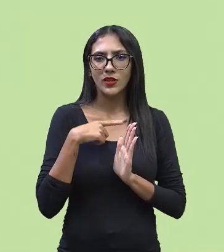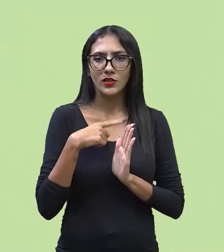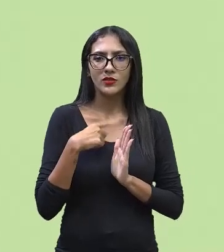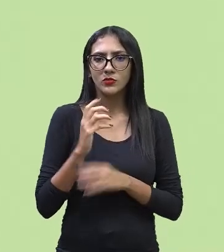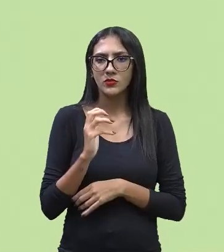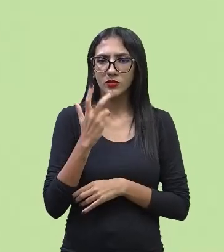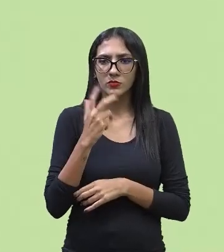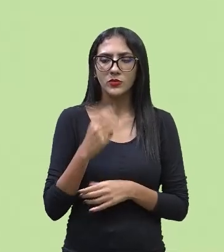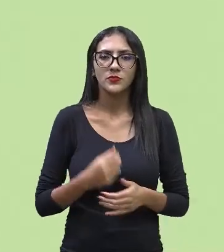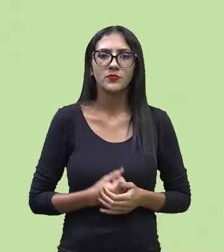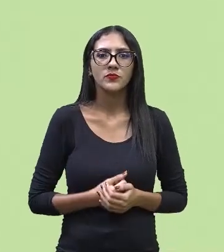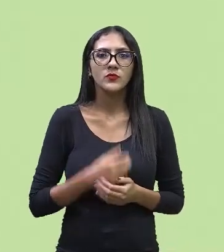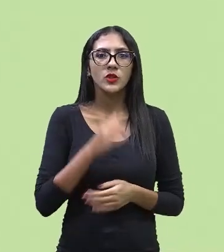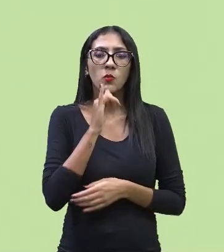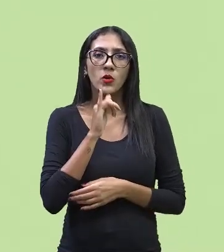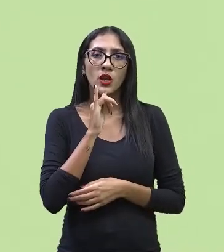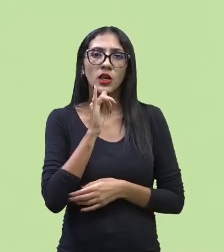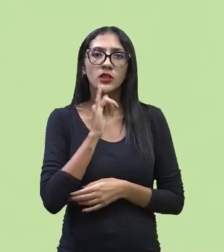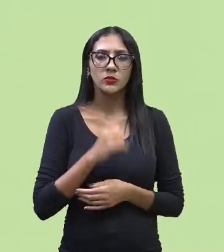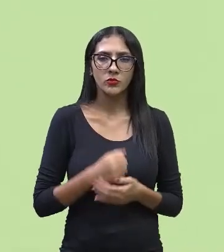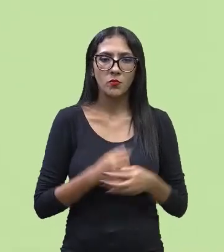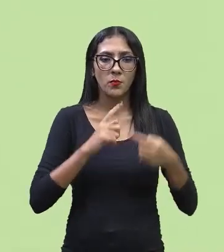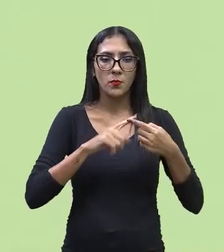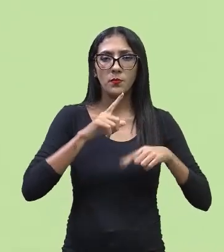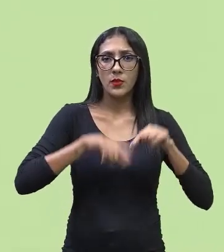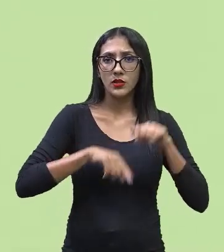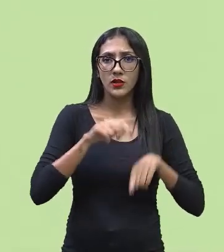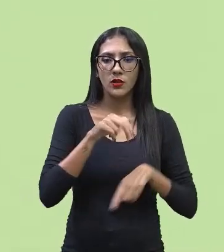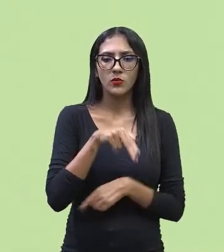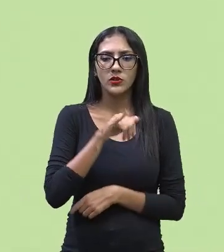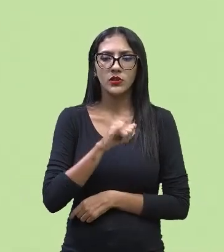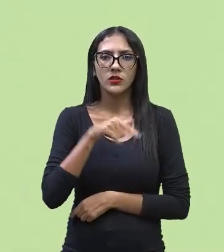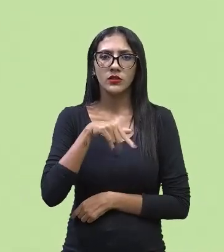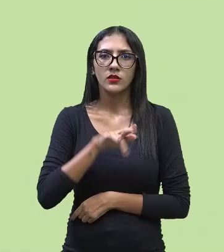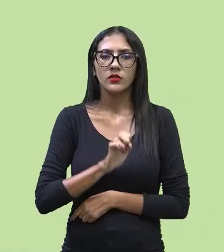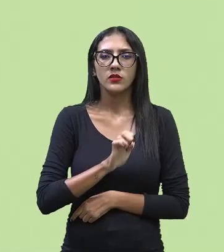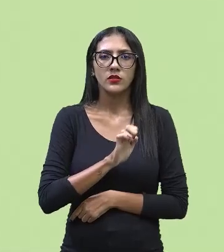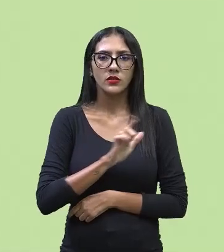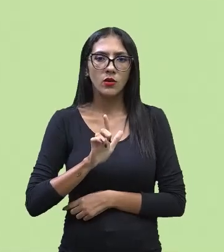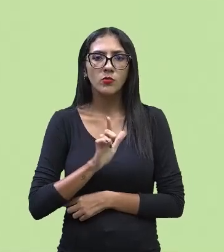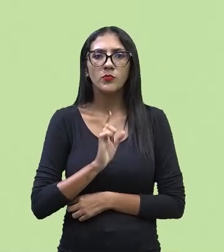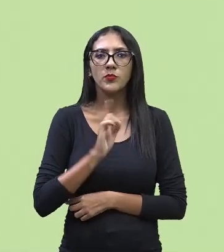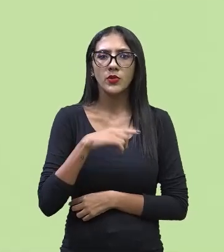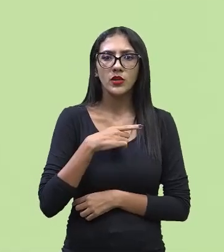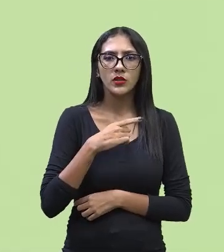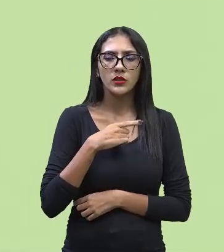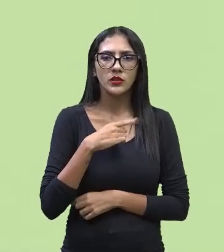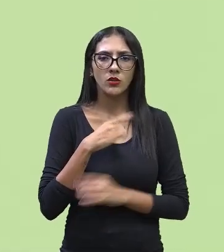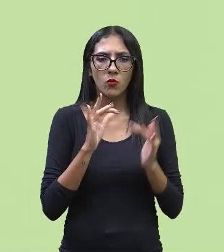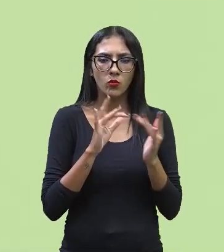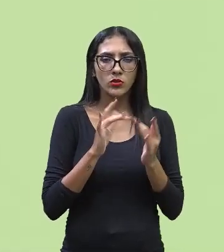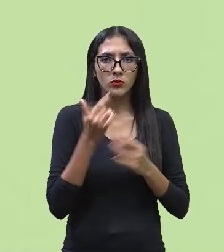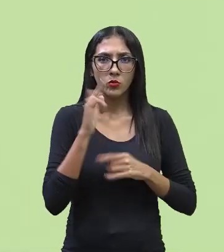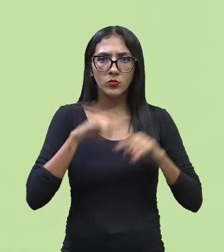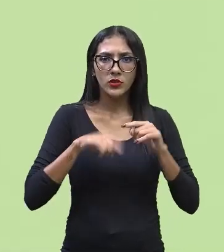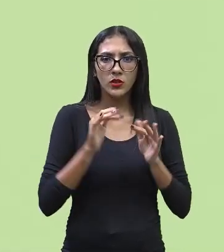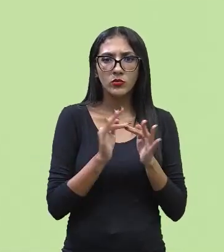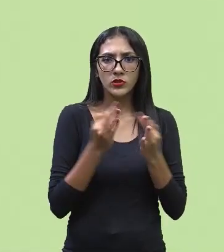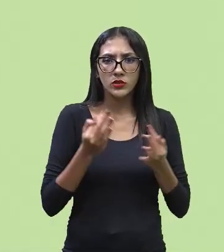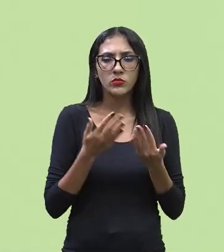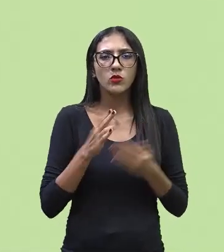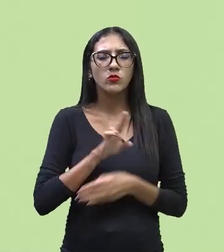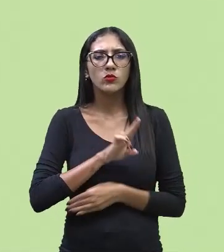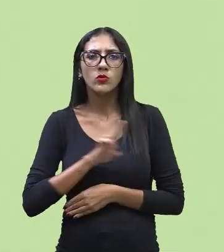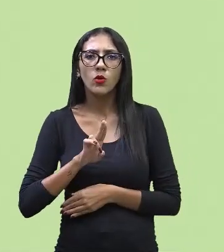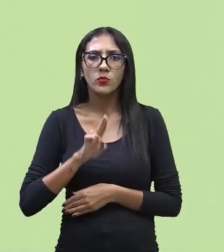por exemplo, se for o níquel, né, que for esse metal sendo eletrodepositado, o nome do